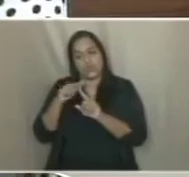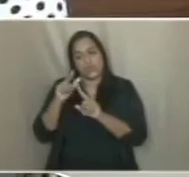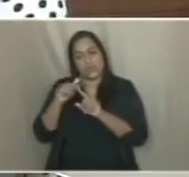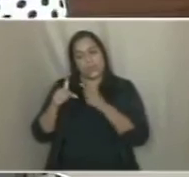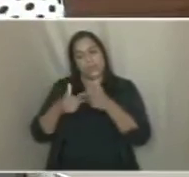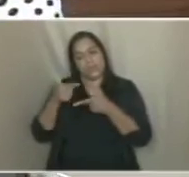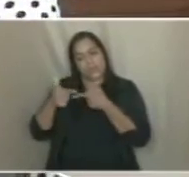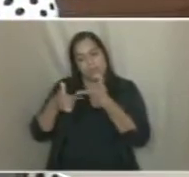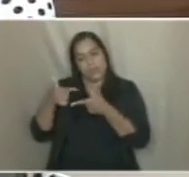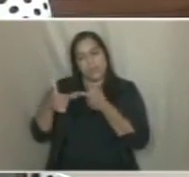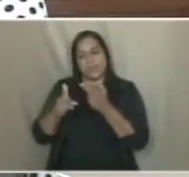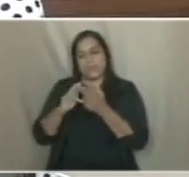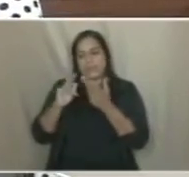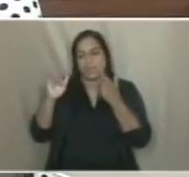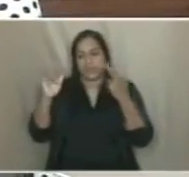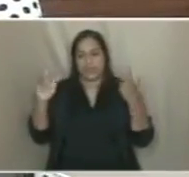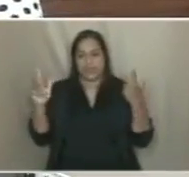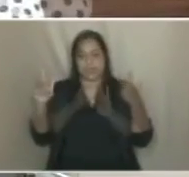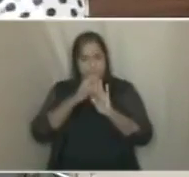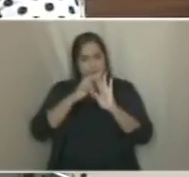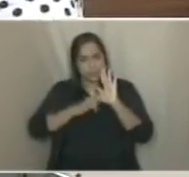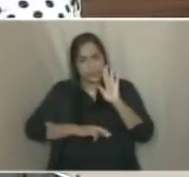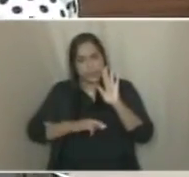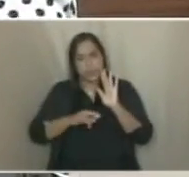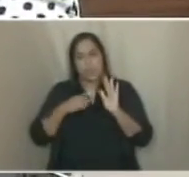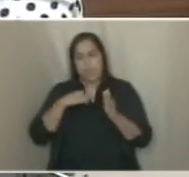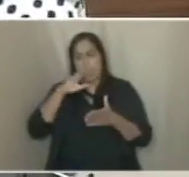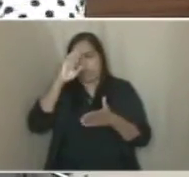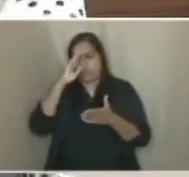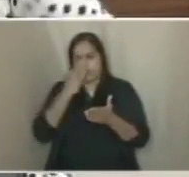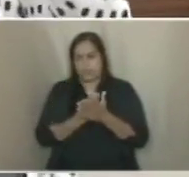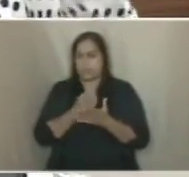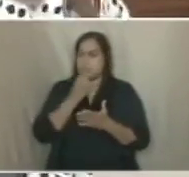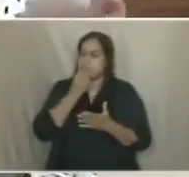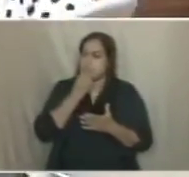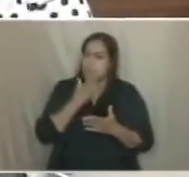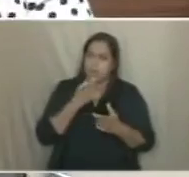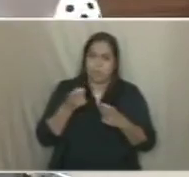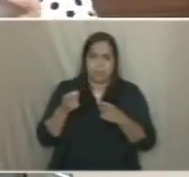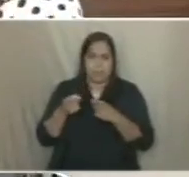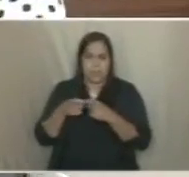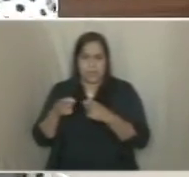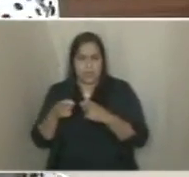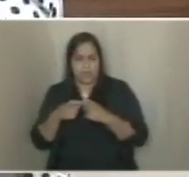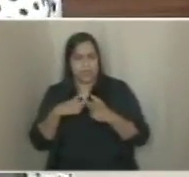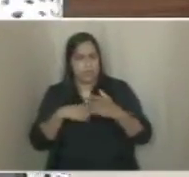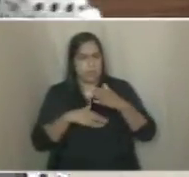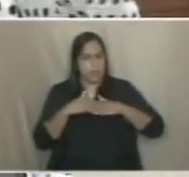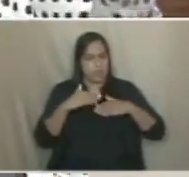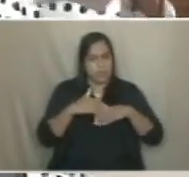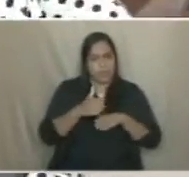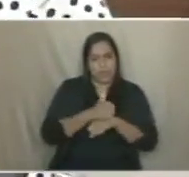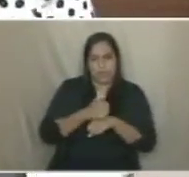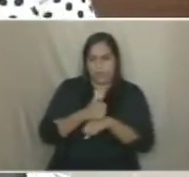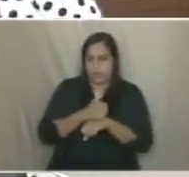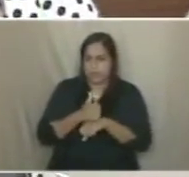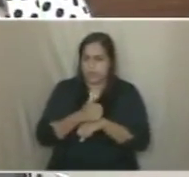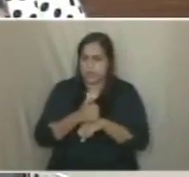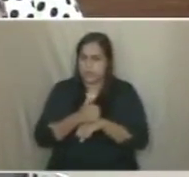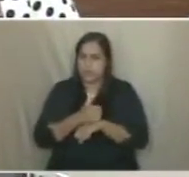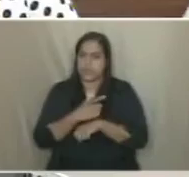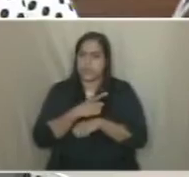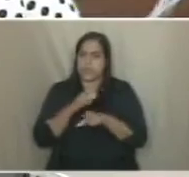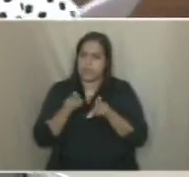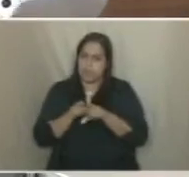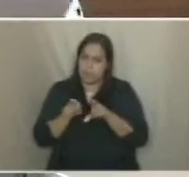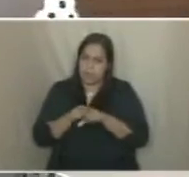terapêutica não é o modelo e nós estamos discutindo aqui do jeito que tem um bom médico até um médico e não é tão bom tenha um bom profissional tem outro que não é tão bom